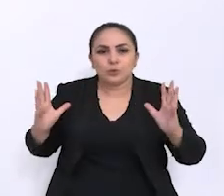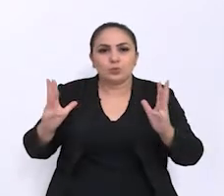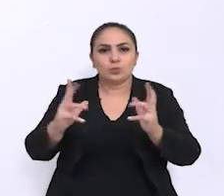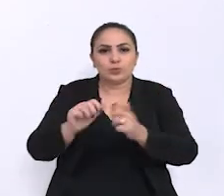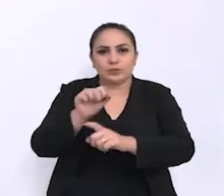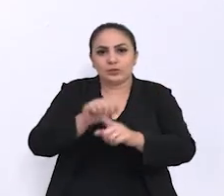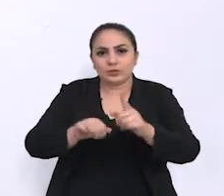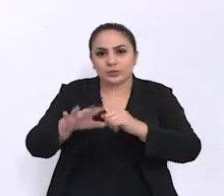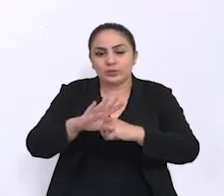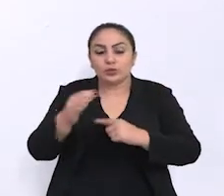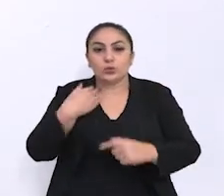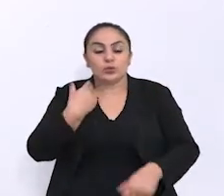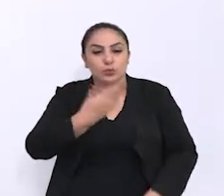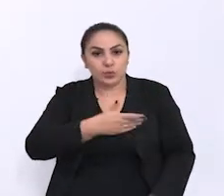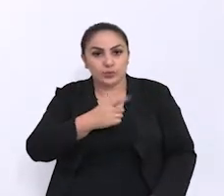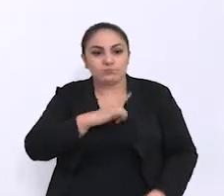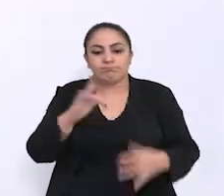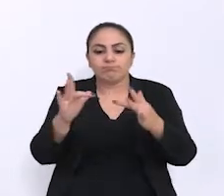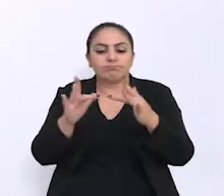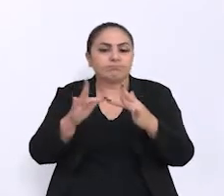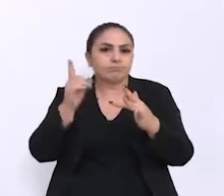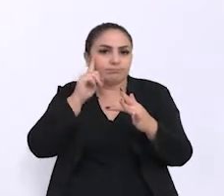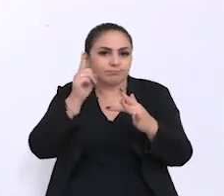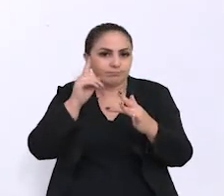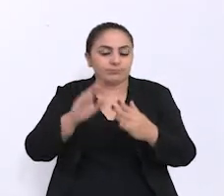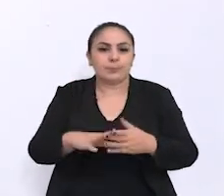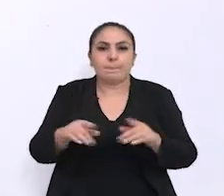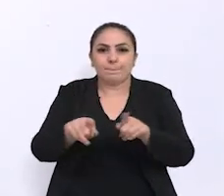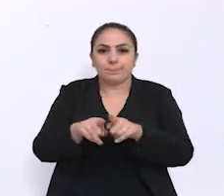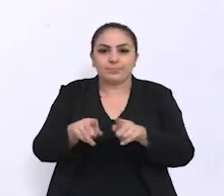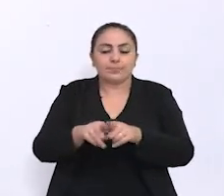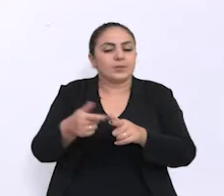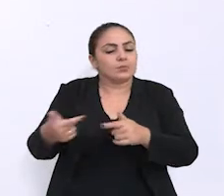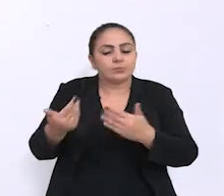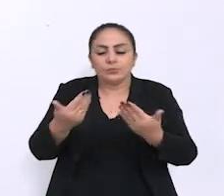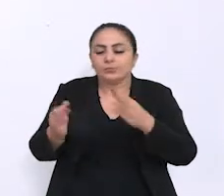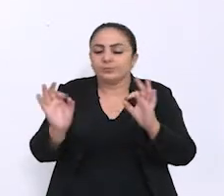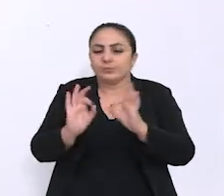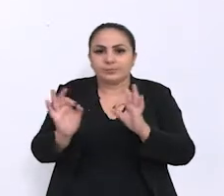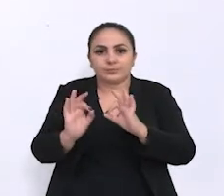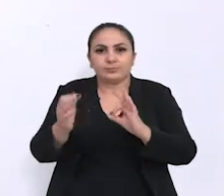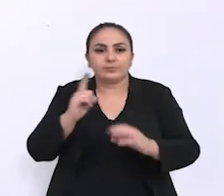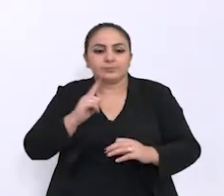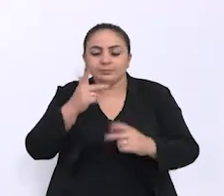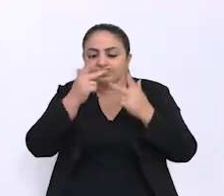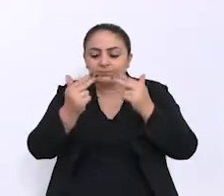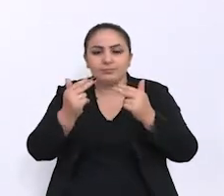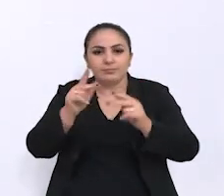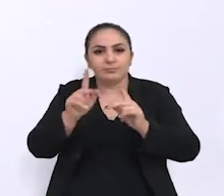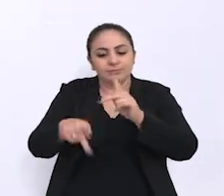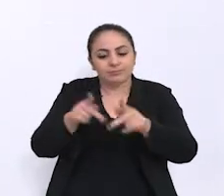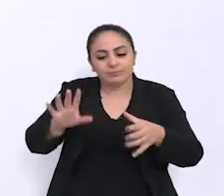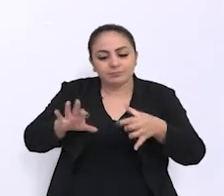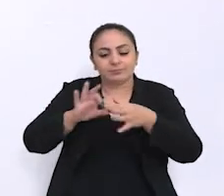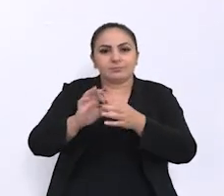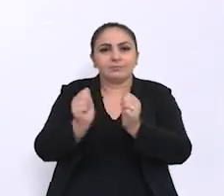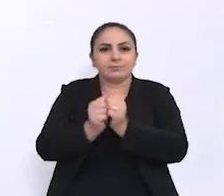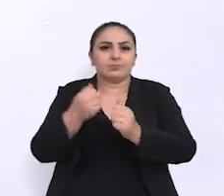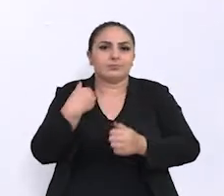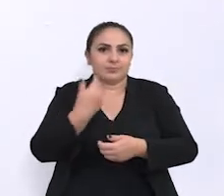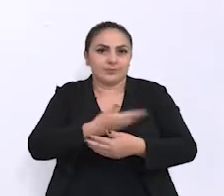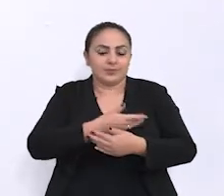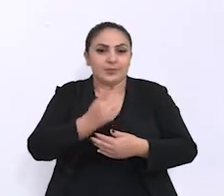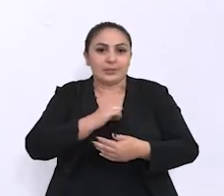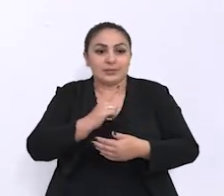abertas, né? À sociedade, que a gente convive o dia a dia, e, sem dúvida alguma, ter o povo ao nosso lado